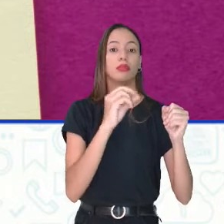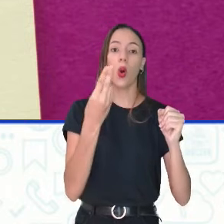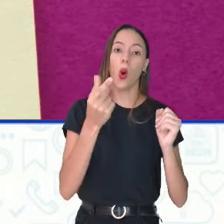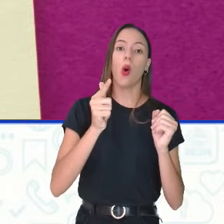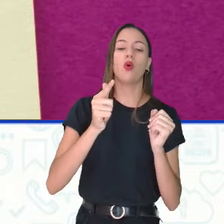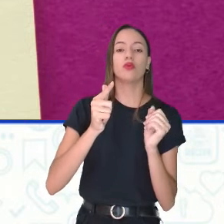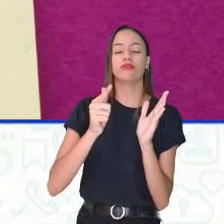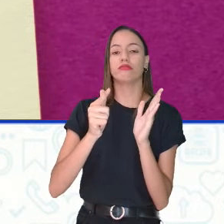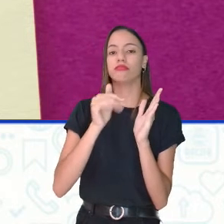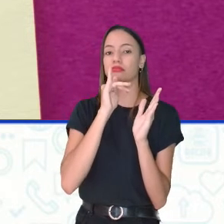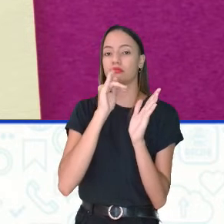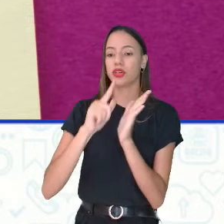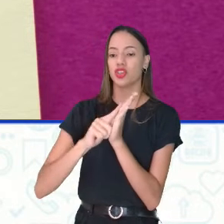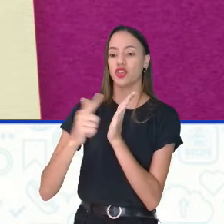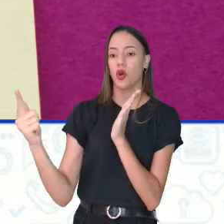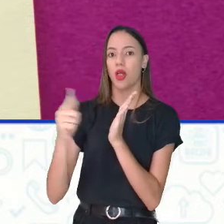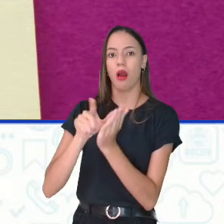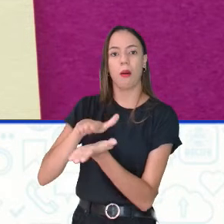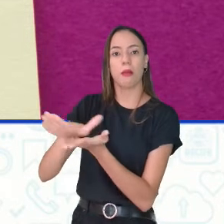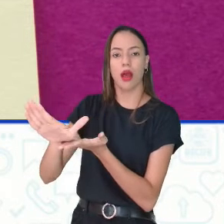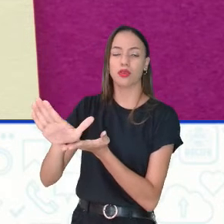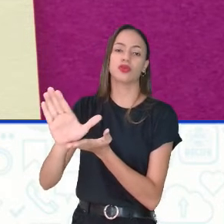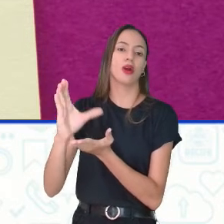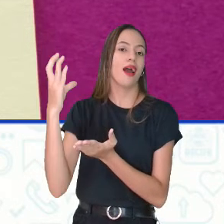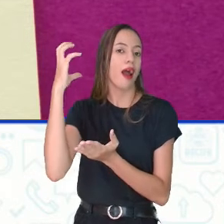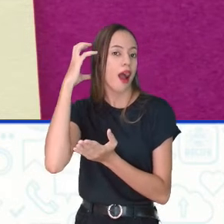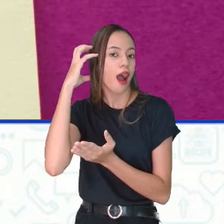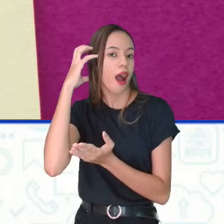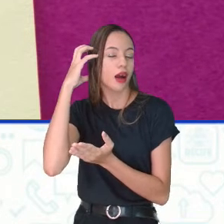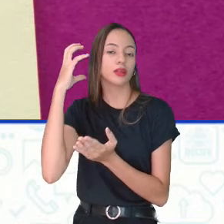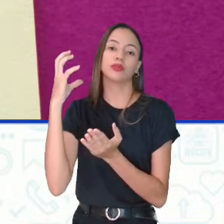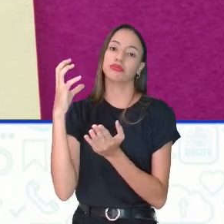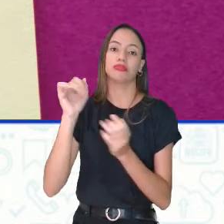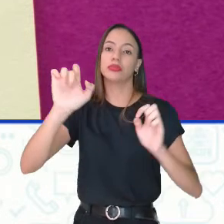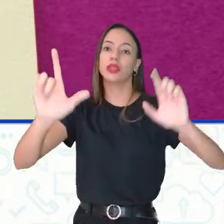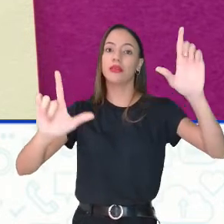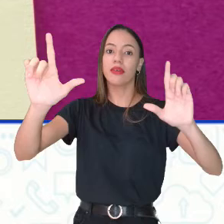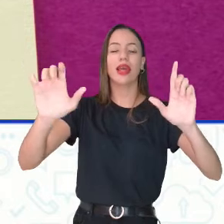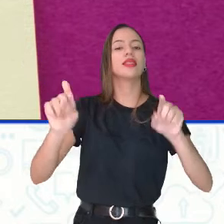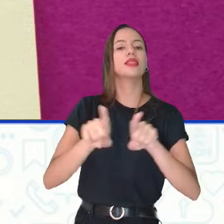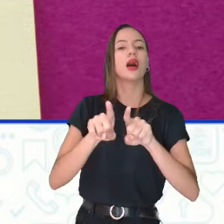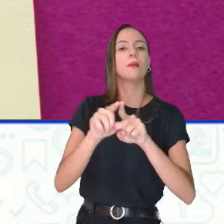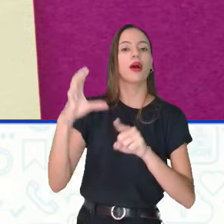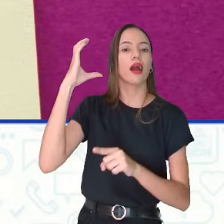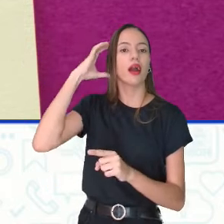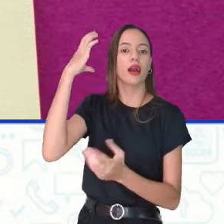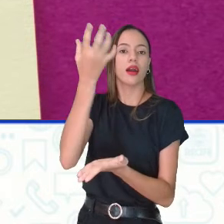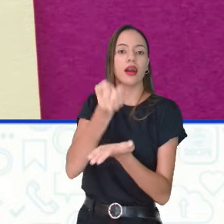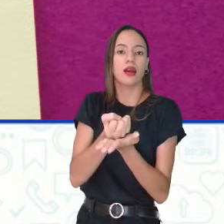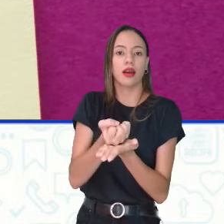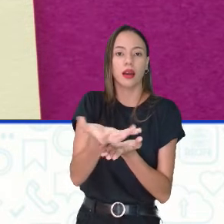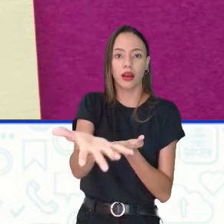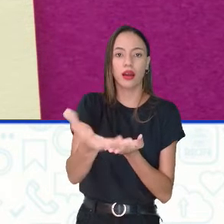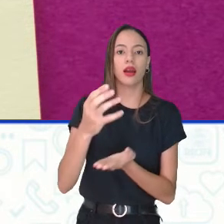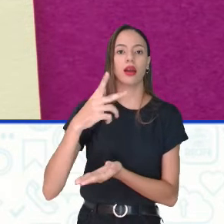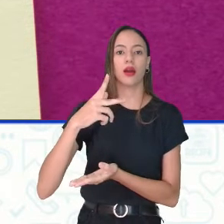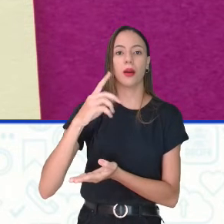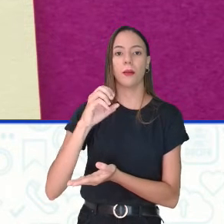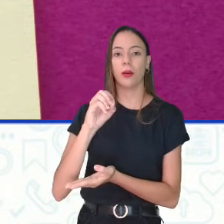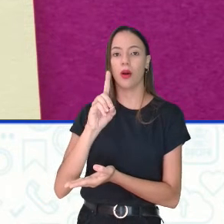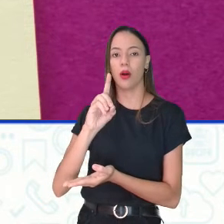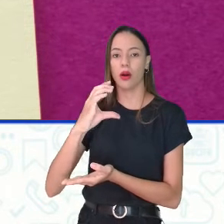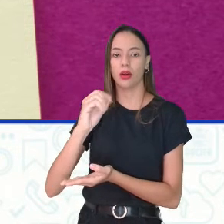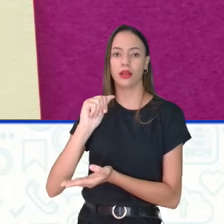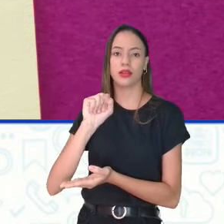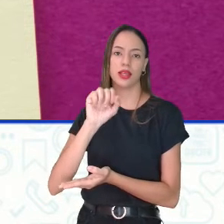impresso também, mas no rádio, na TV, geralmente hoje podcast, não é? Vocês podem assistir a uma entrevista,